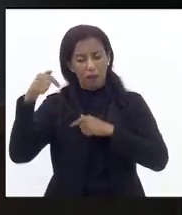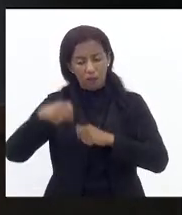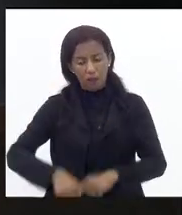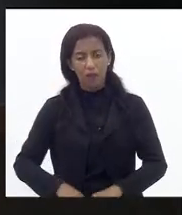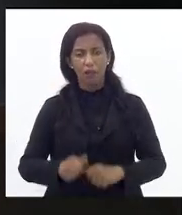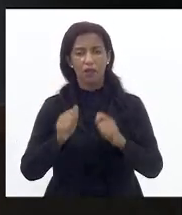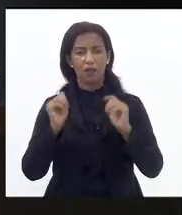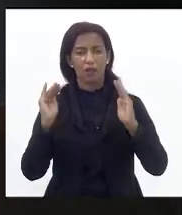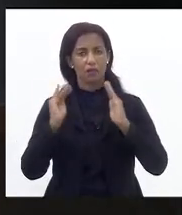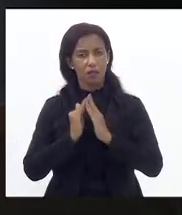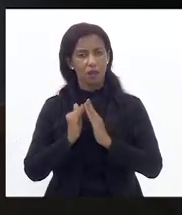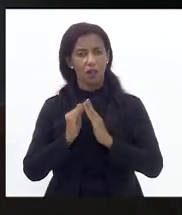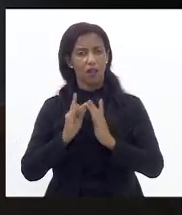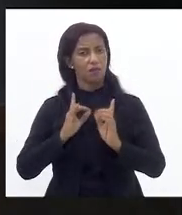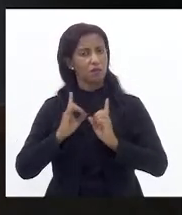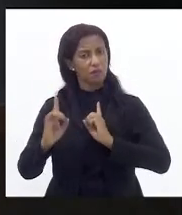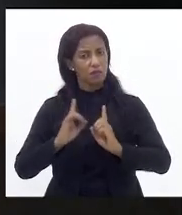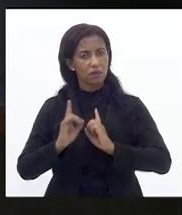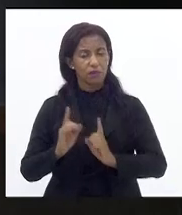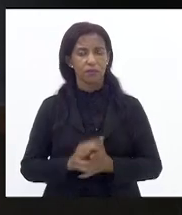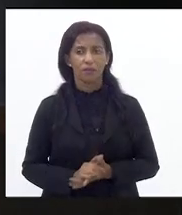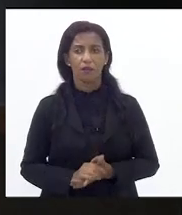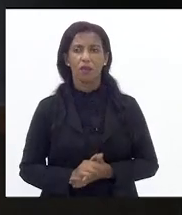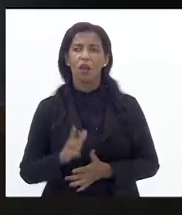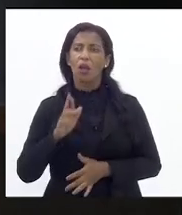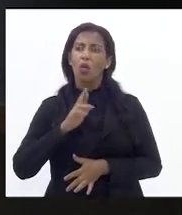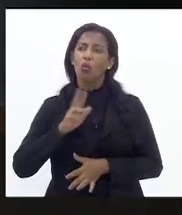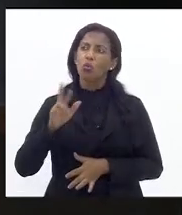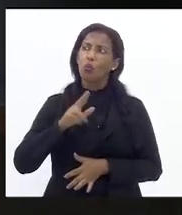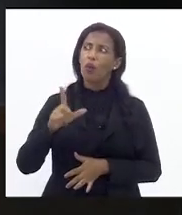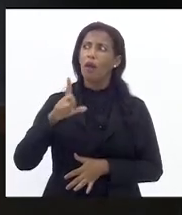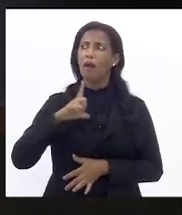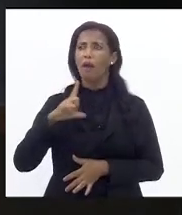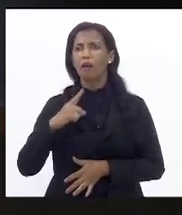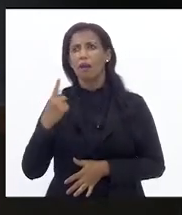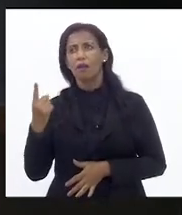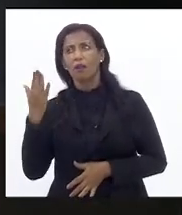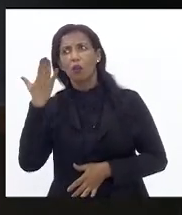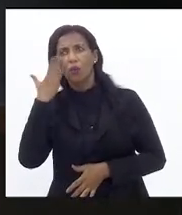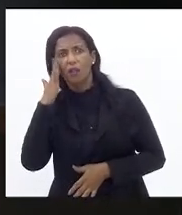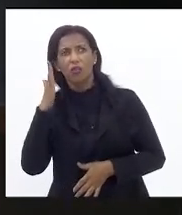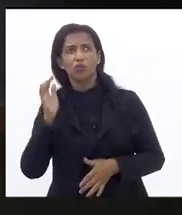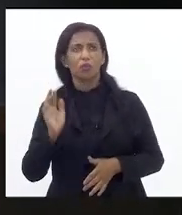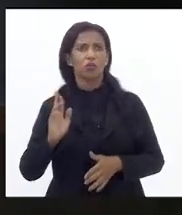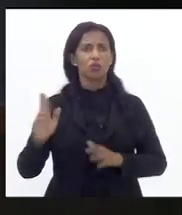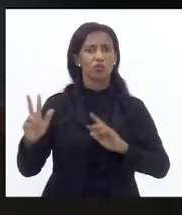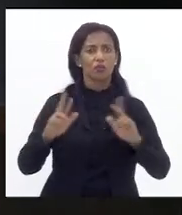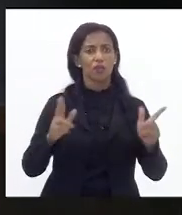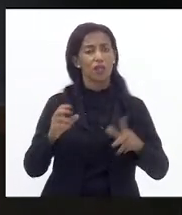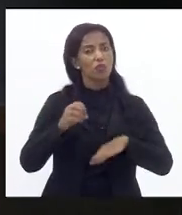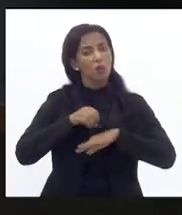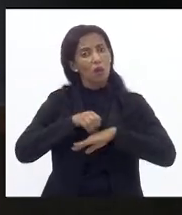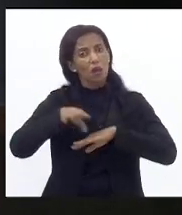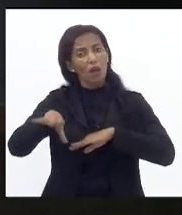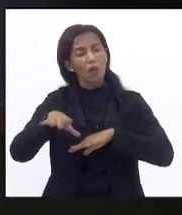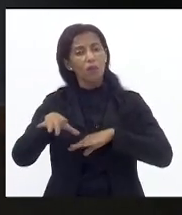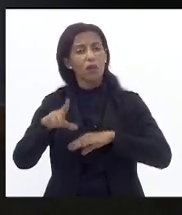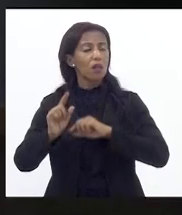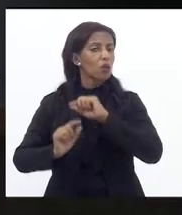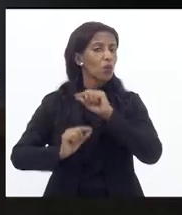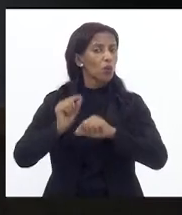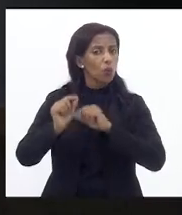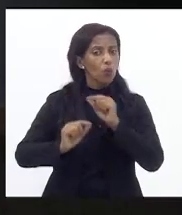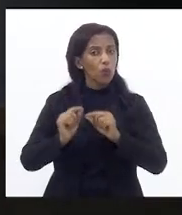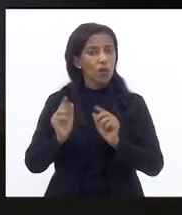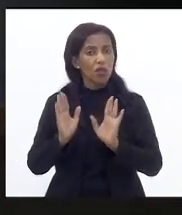nessa casa se fizesse o debate não é aquele tenha um entendimento o outro mas nós encaminhamos aquilo